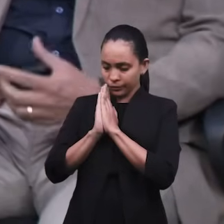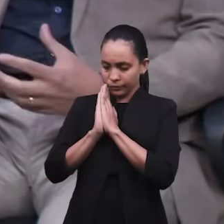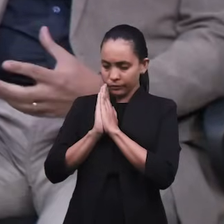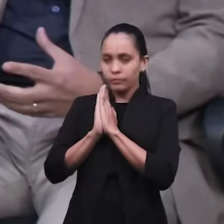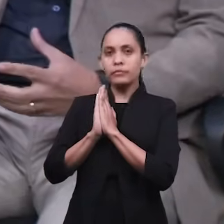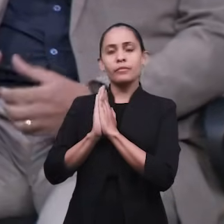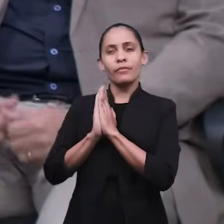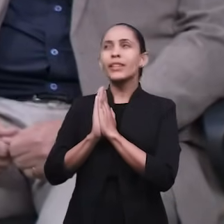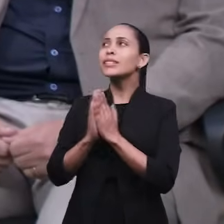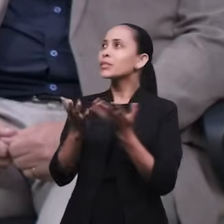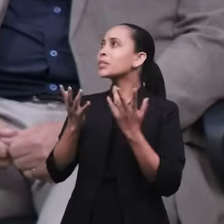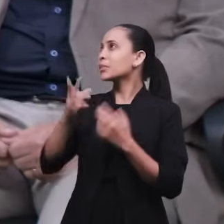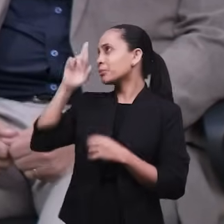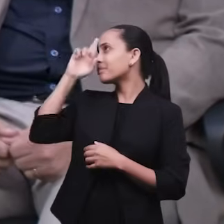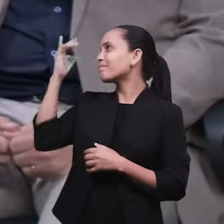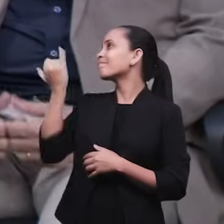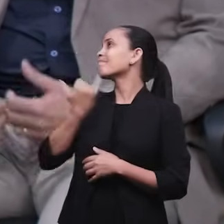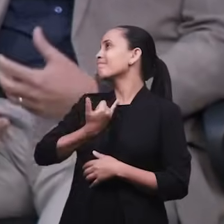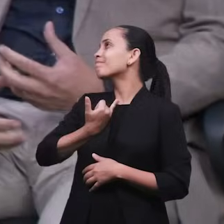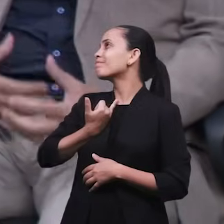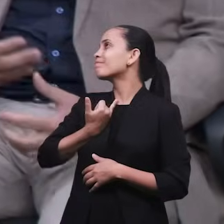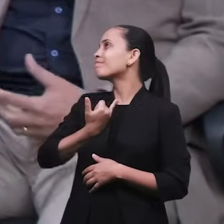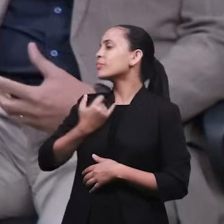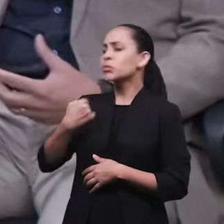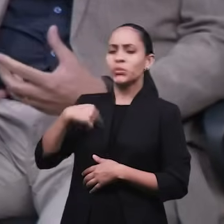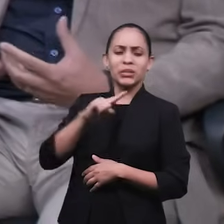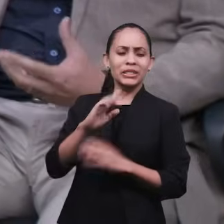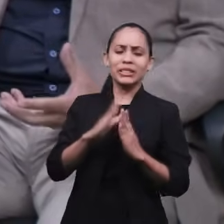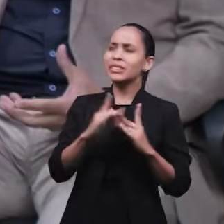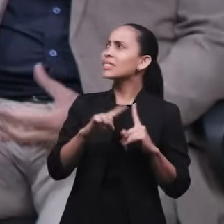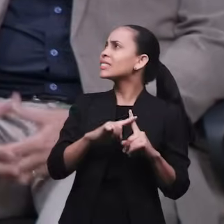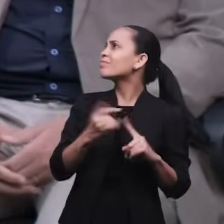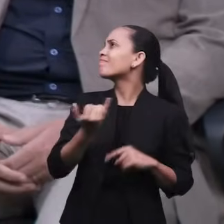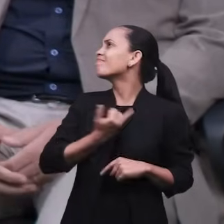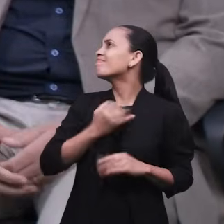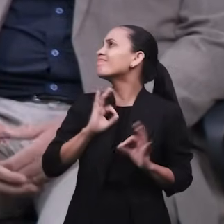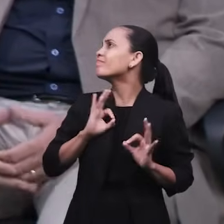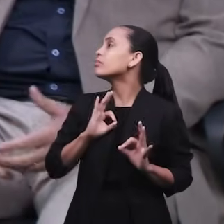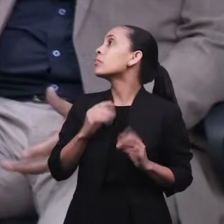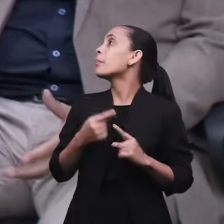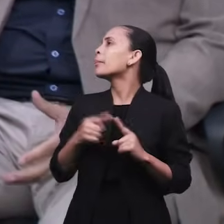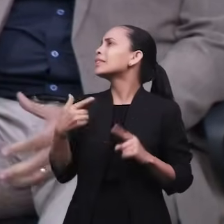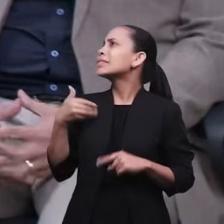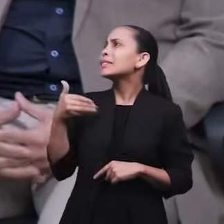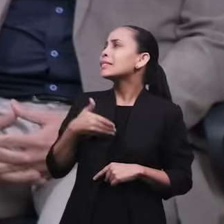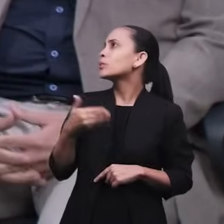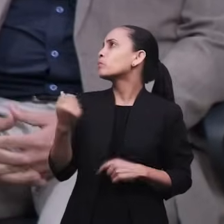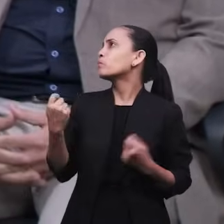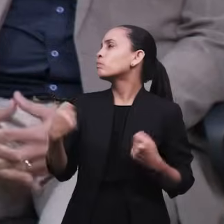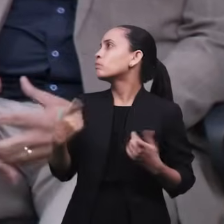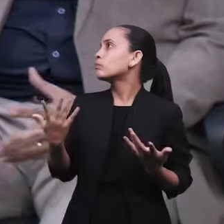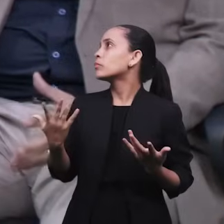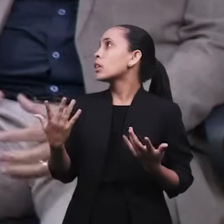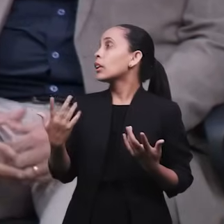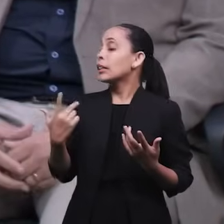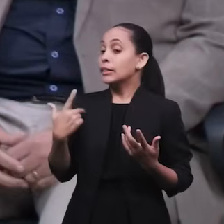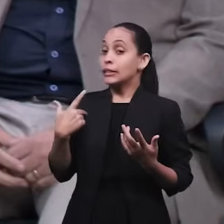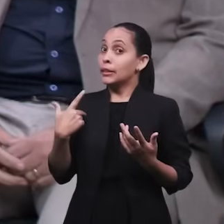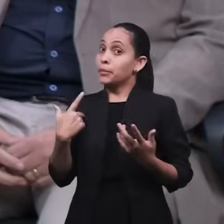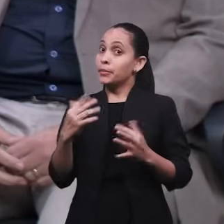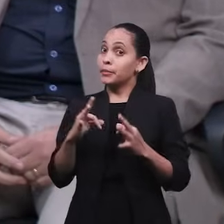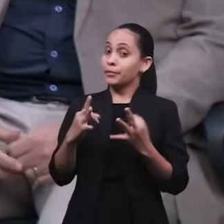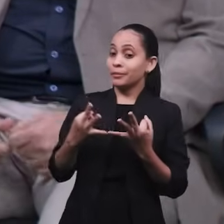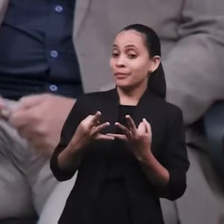falei assim, eu queria muito ouvir sua voz. Não estou indo na igreja, eu queria muito ouvir a voz do Senhor, né? Mas não tinha como. Eu tinha um lar